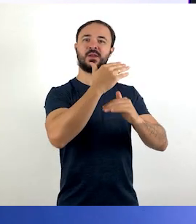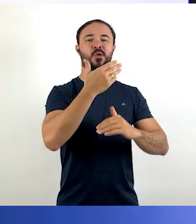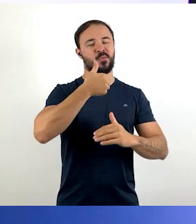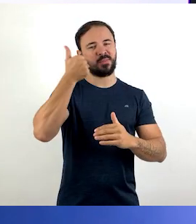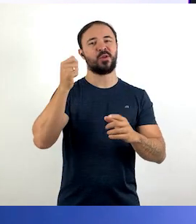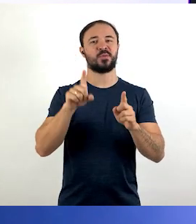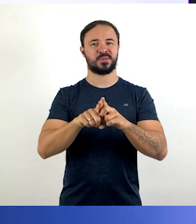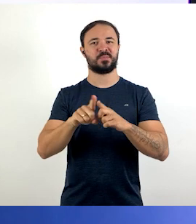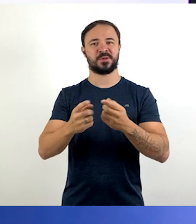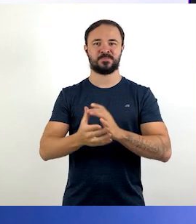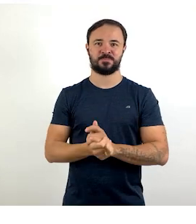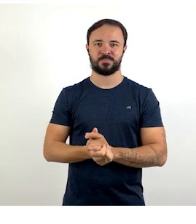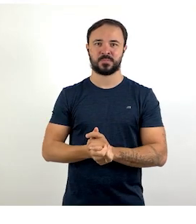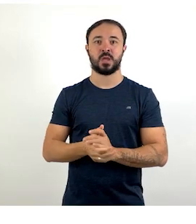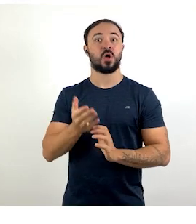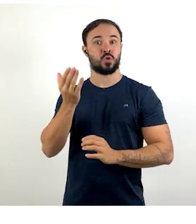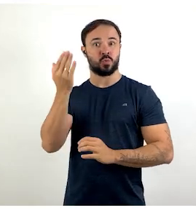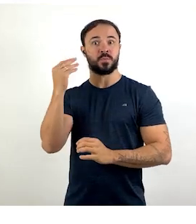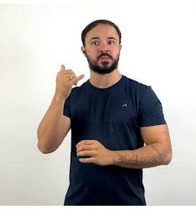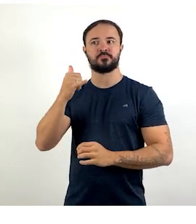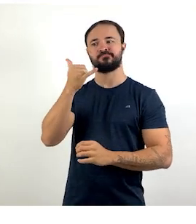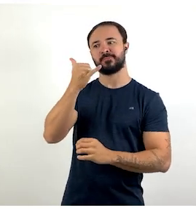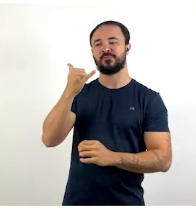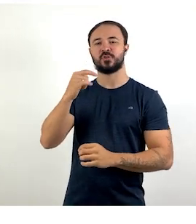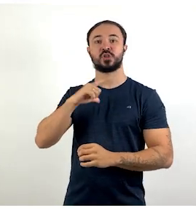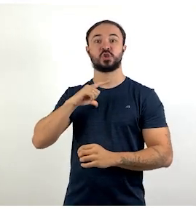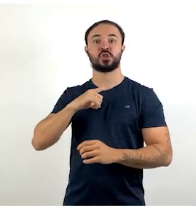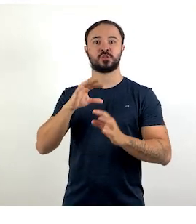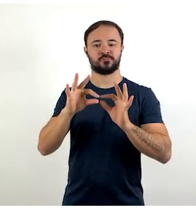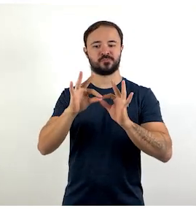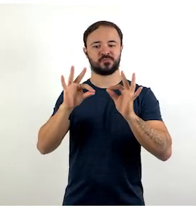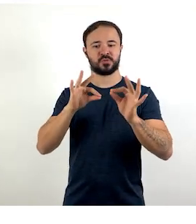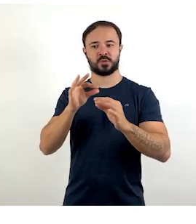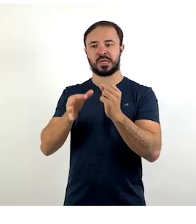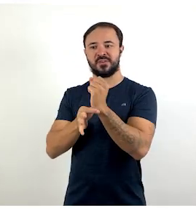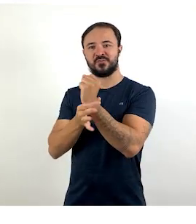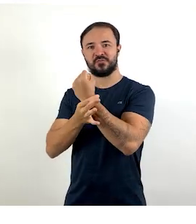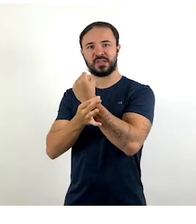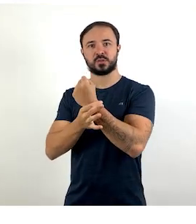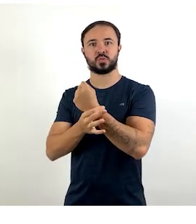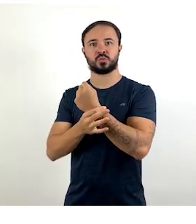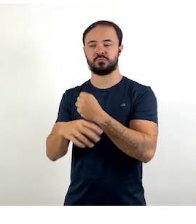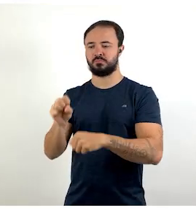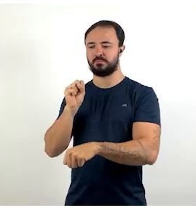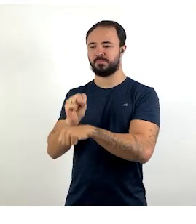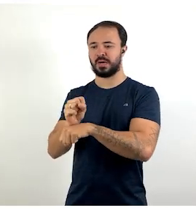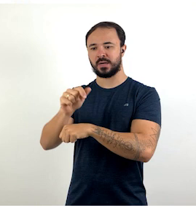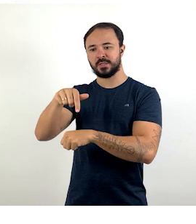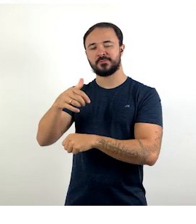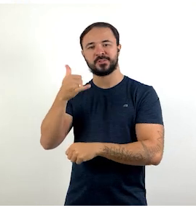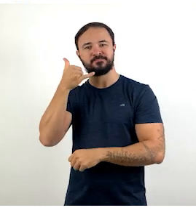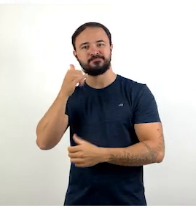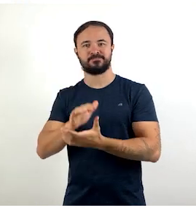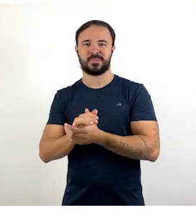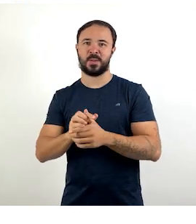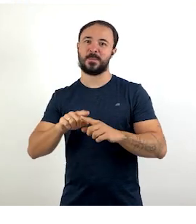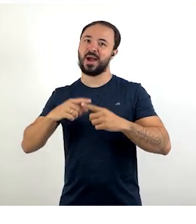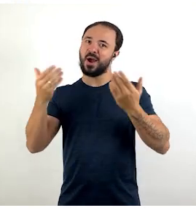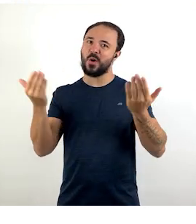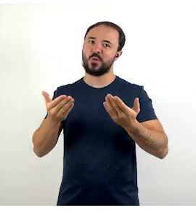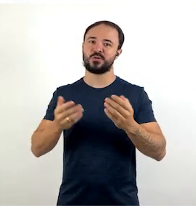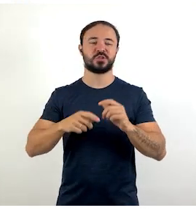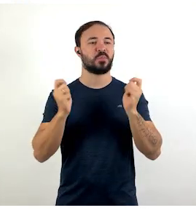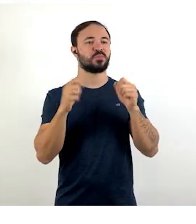que os primeiros telefones, eles ficavam fixos, eles ficavam em um lugar reservado para isso, tinham muitos cabos e hoje em dia